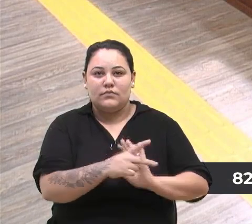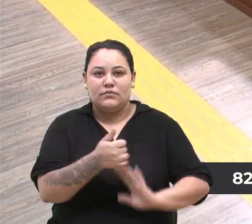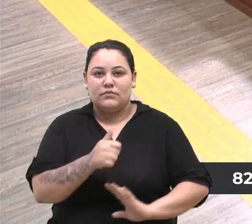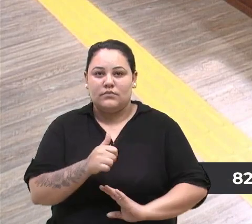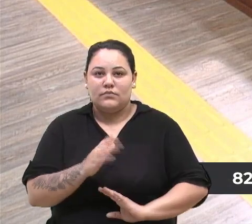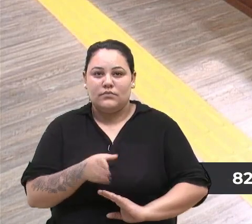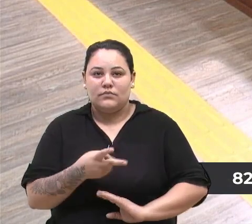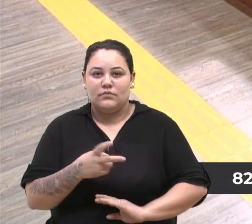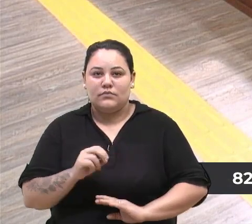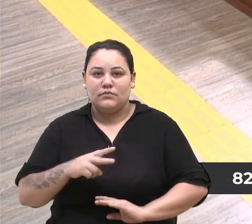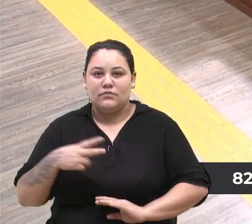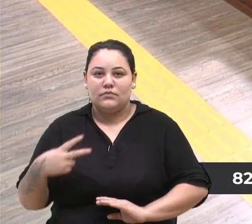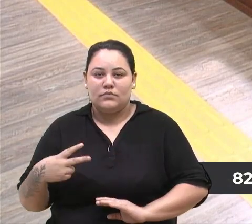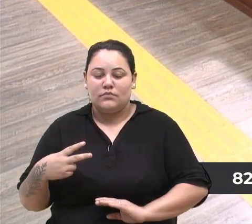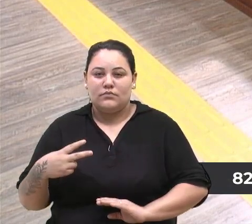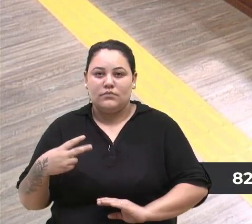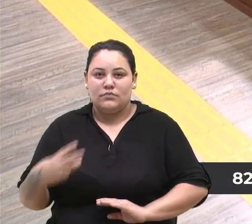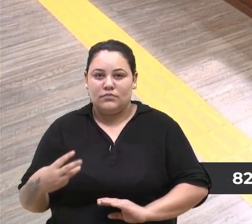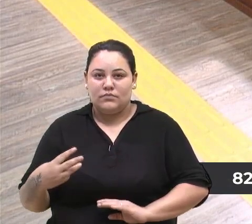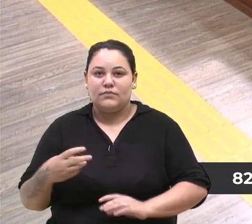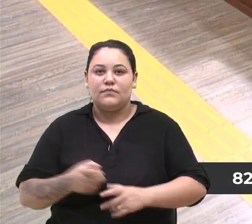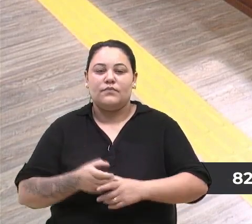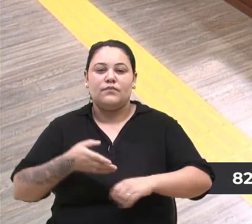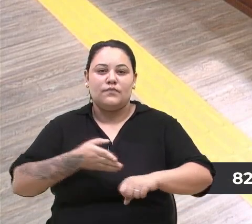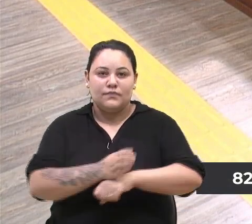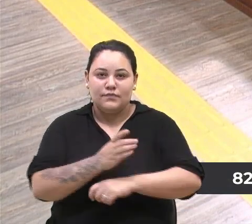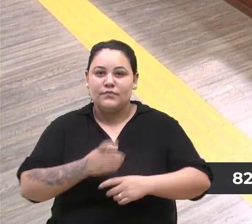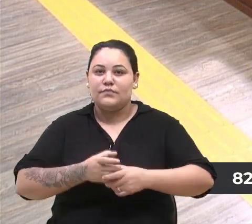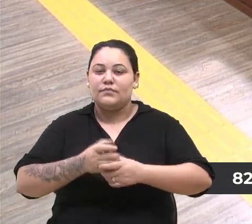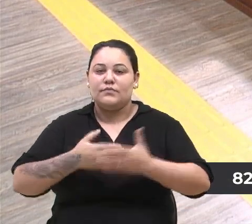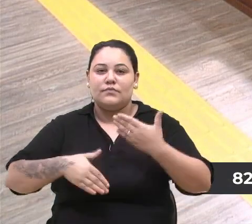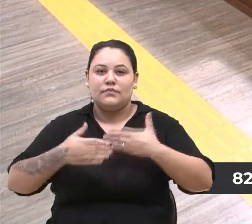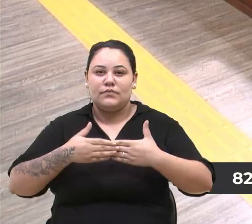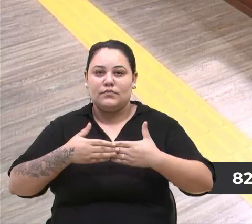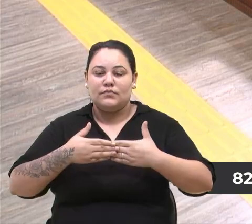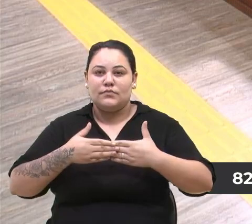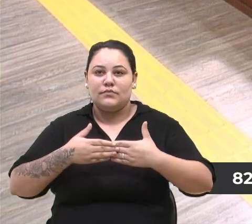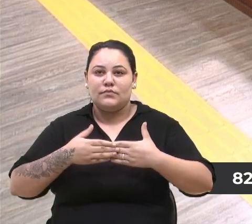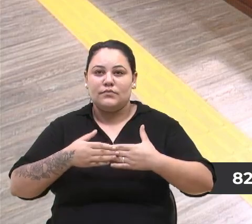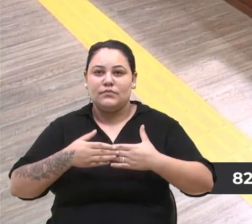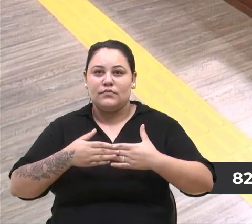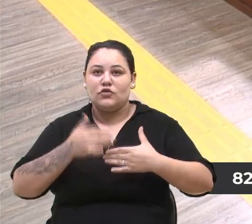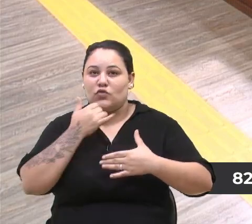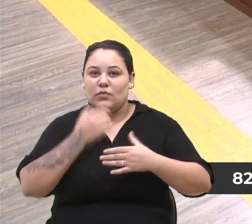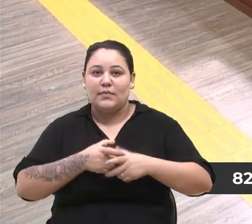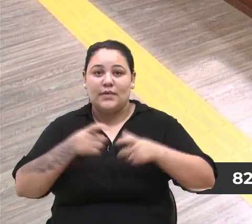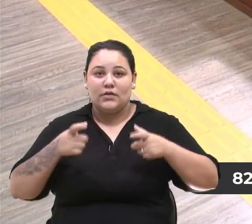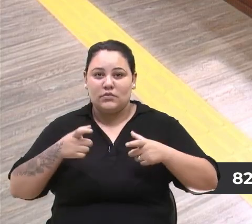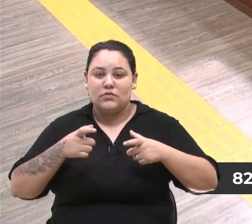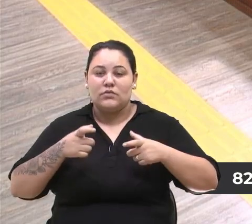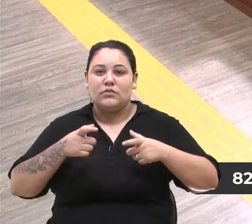2023, foi aprovado por unanimidade com ausência. Marisol Santos.